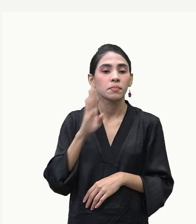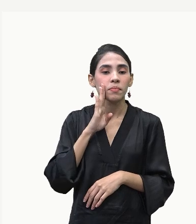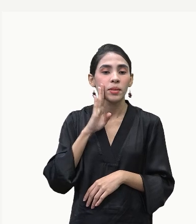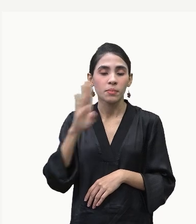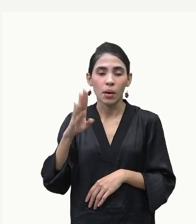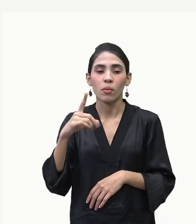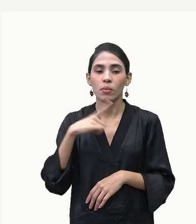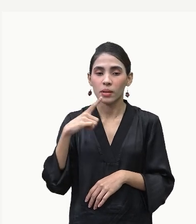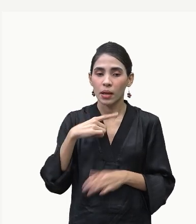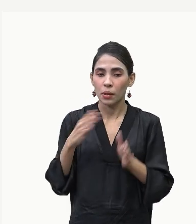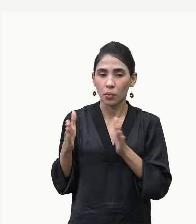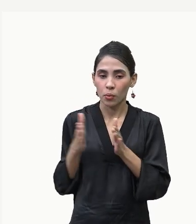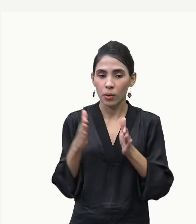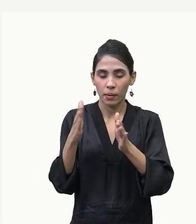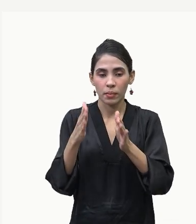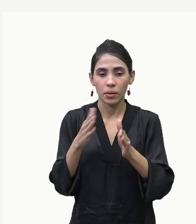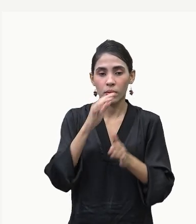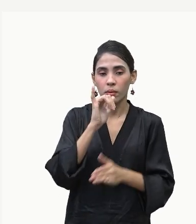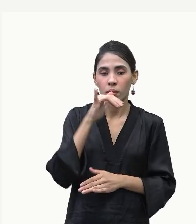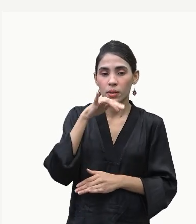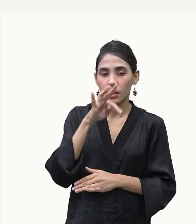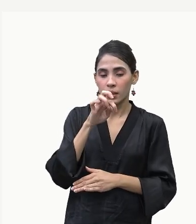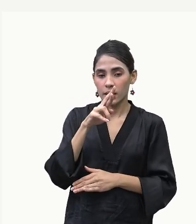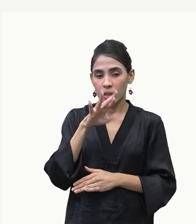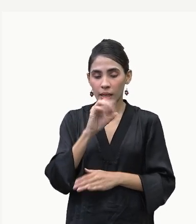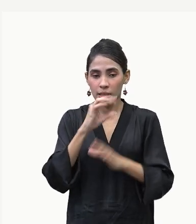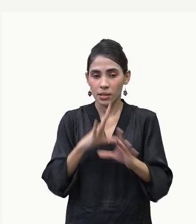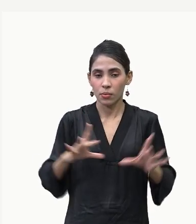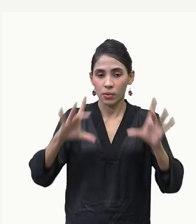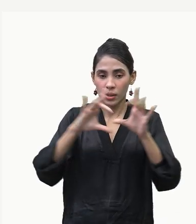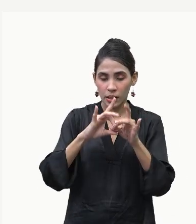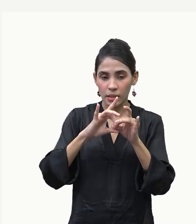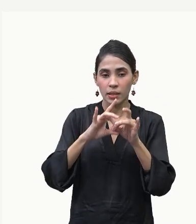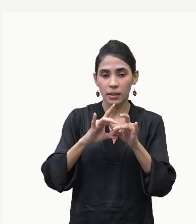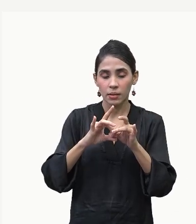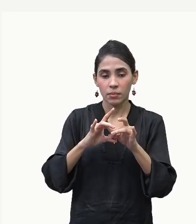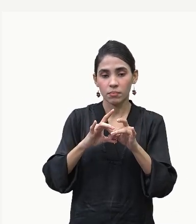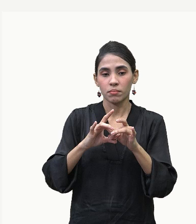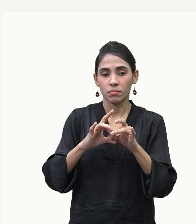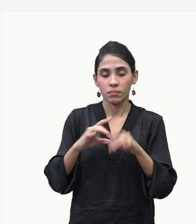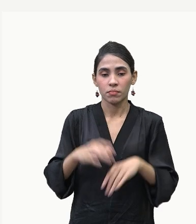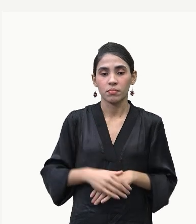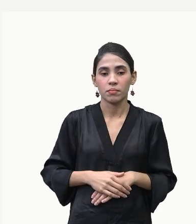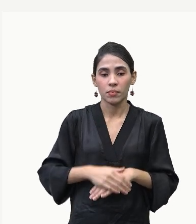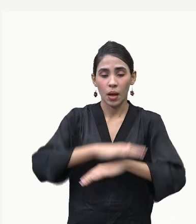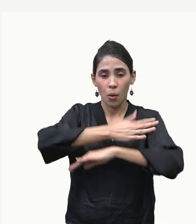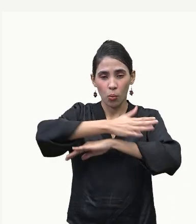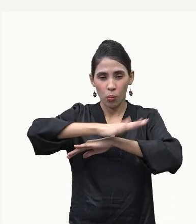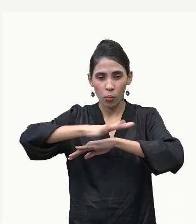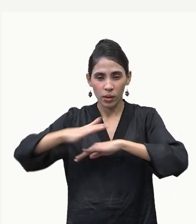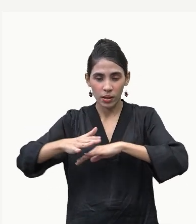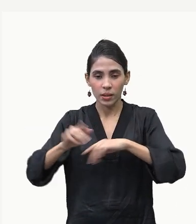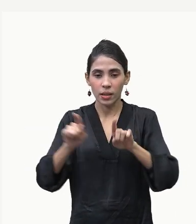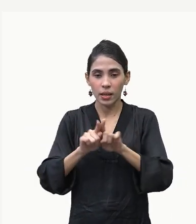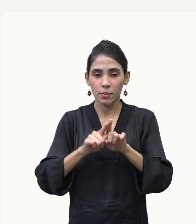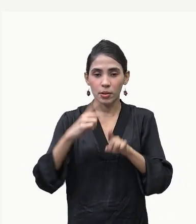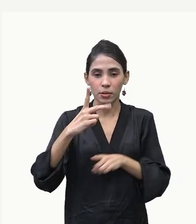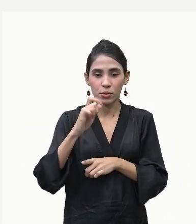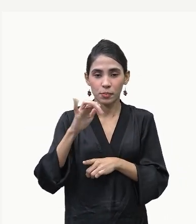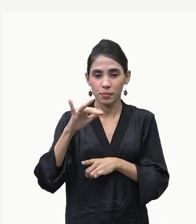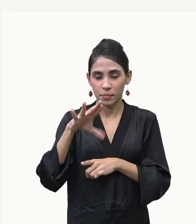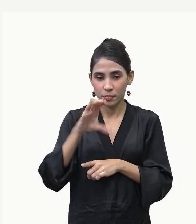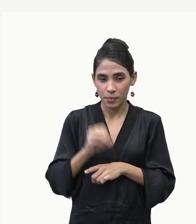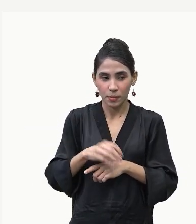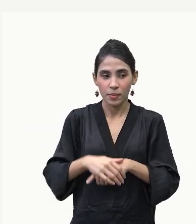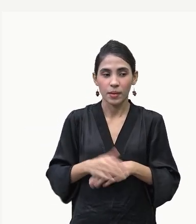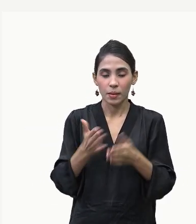rota de integração que liga o país aqui, inclusive liga o Atlântico ao Pacífico, pelo menos em nível